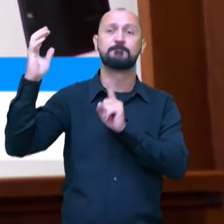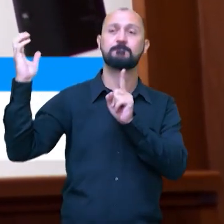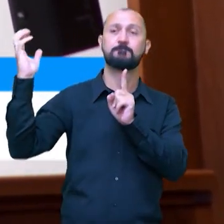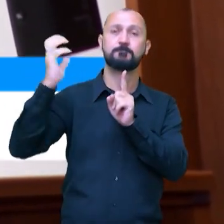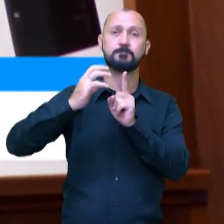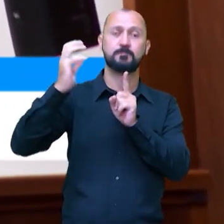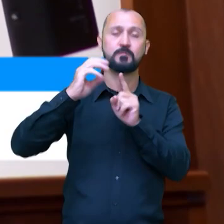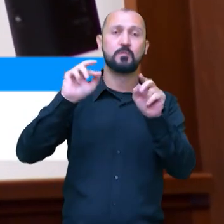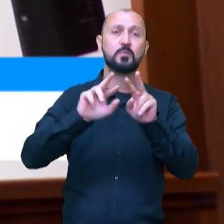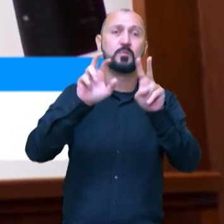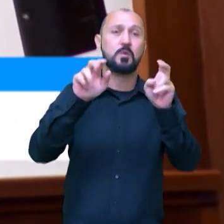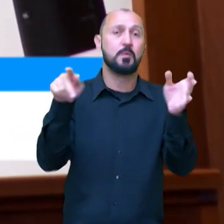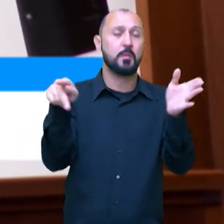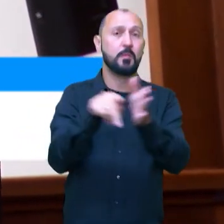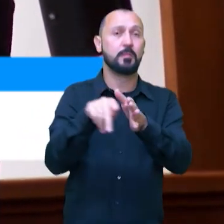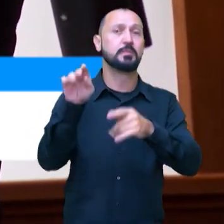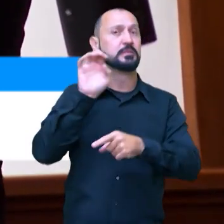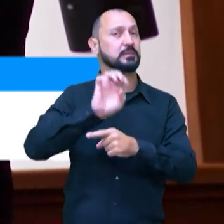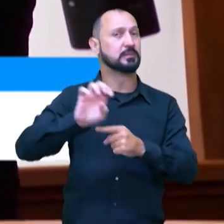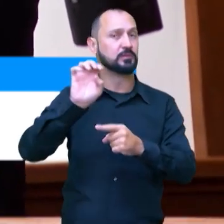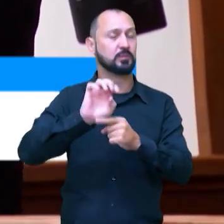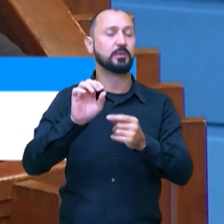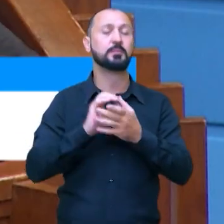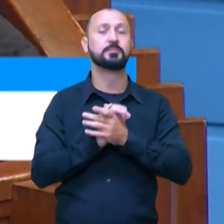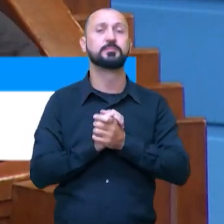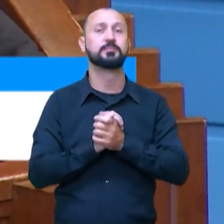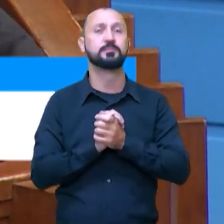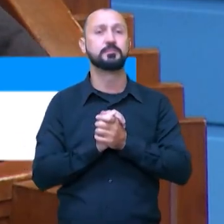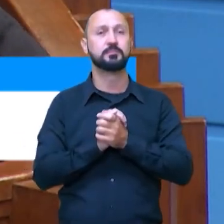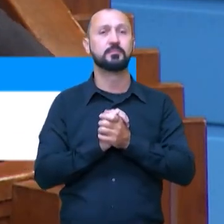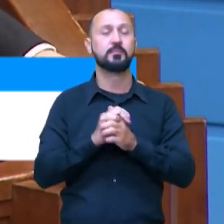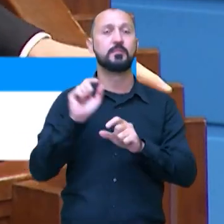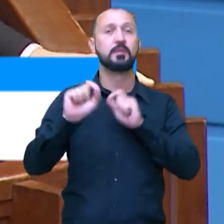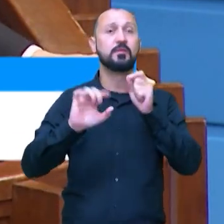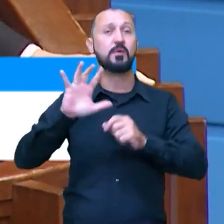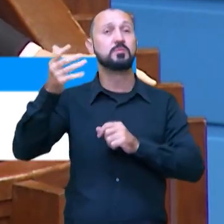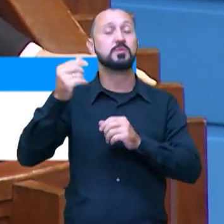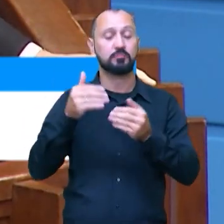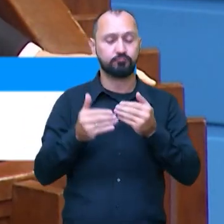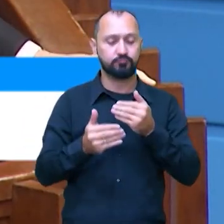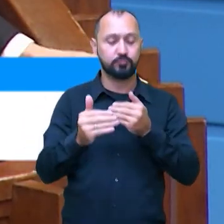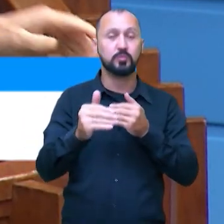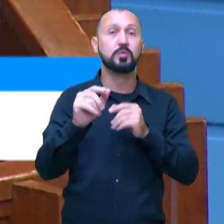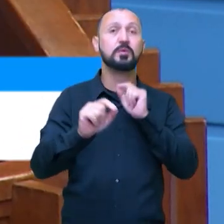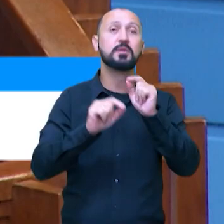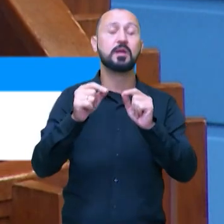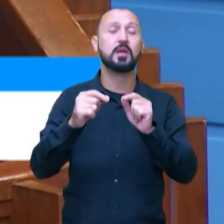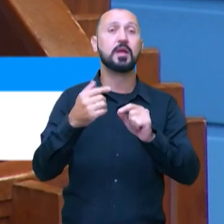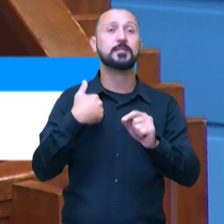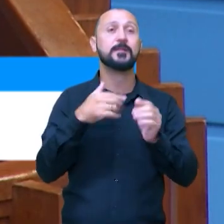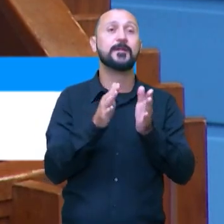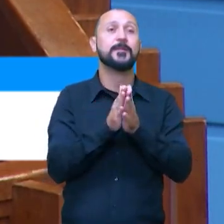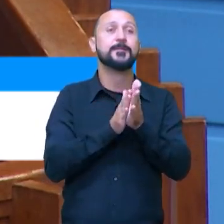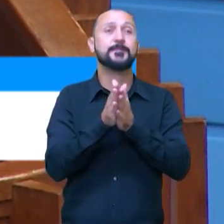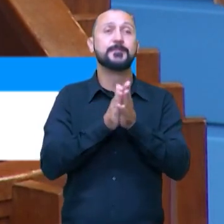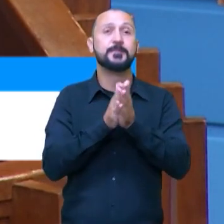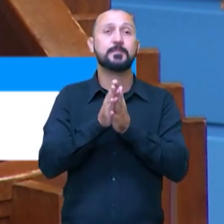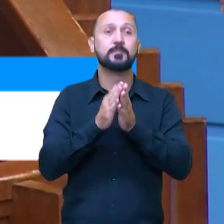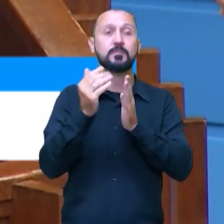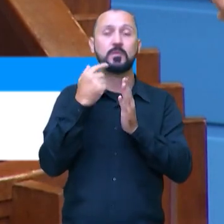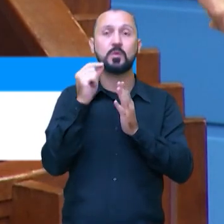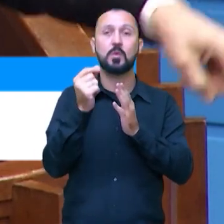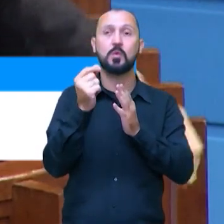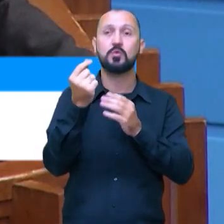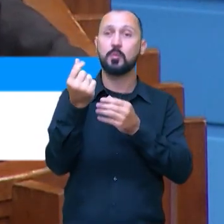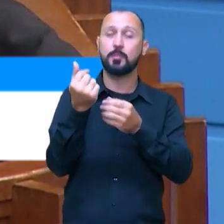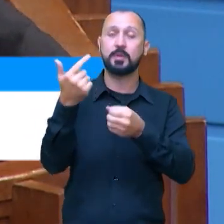federal em assuntos de competência estadual. O que vai acontecer a partir de agora é a expectativa que imediatamente